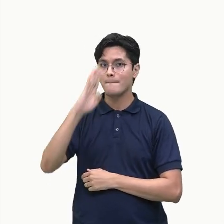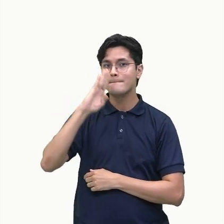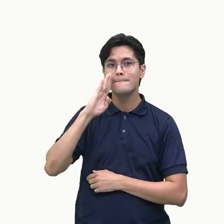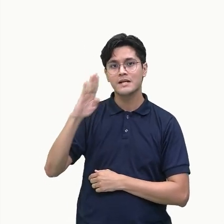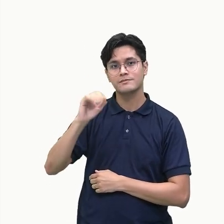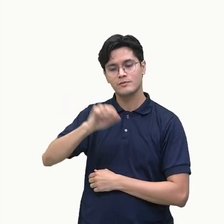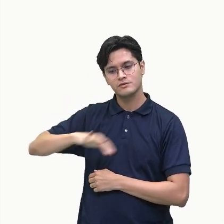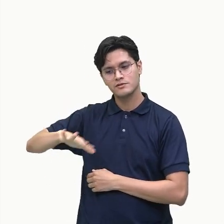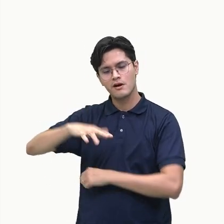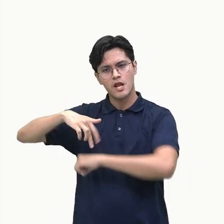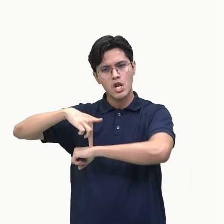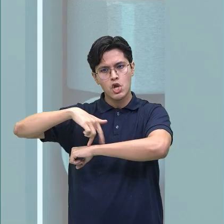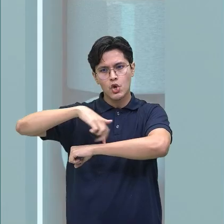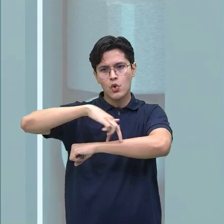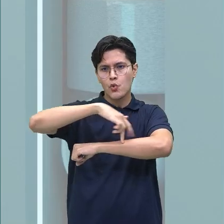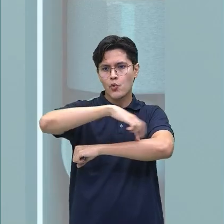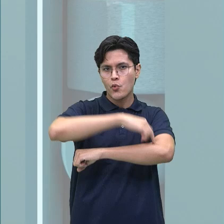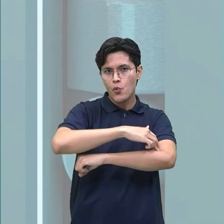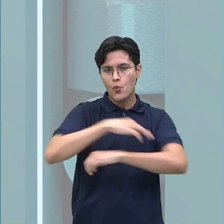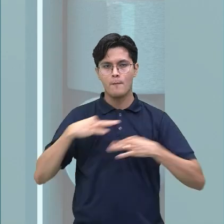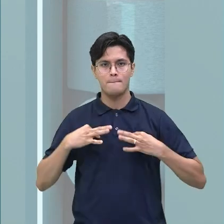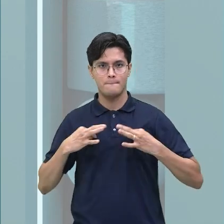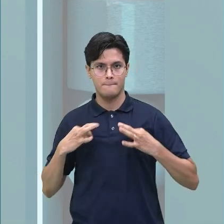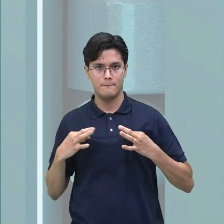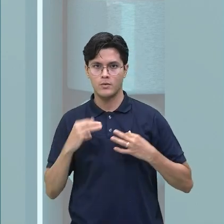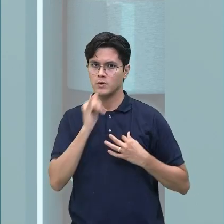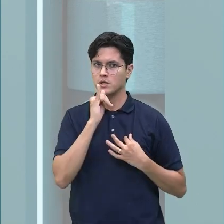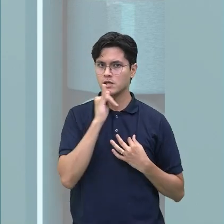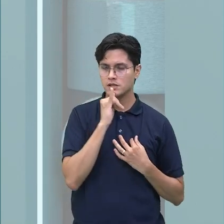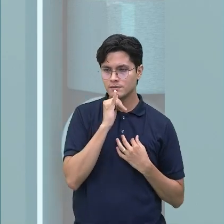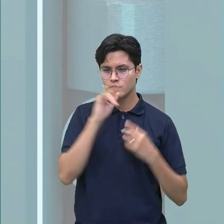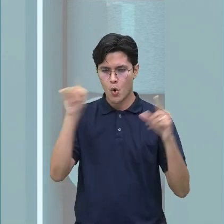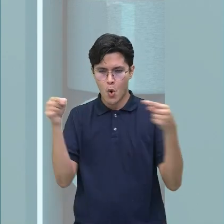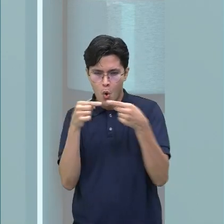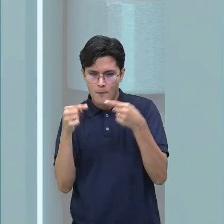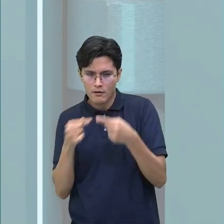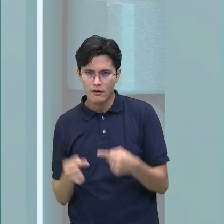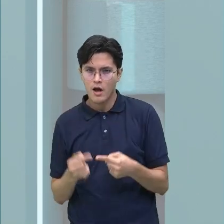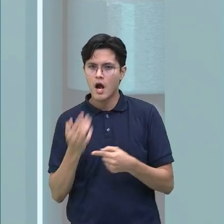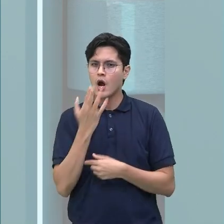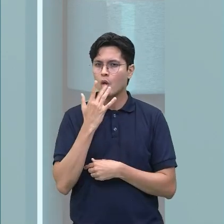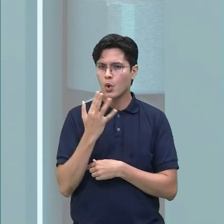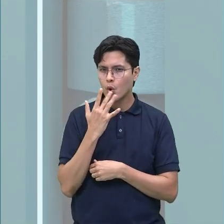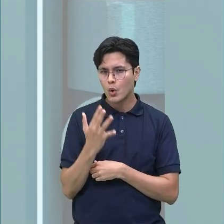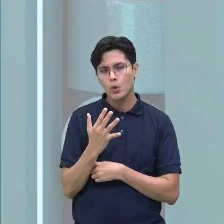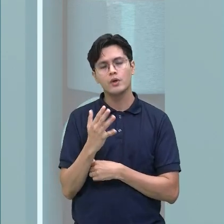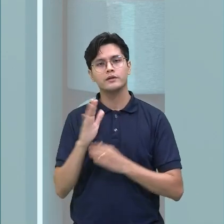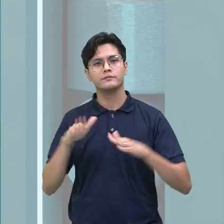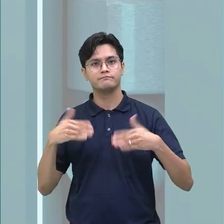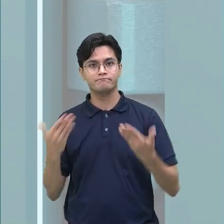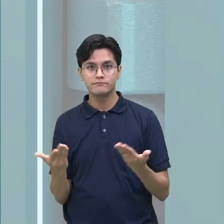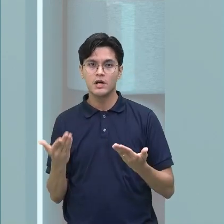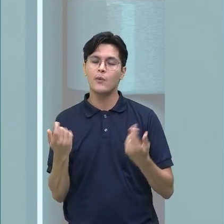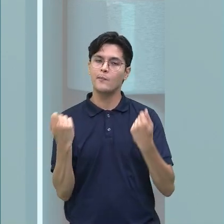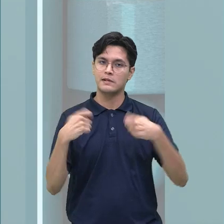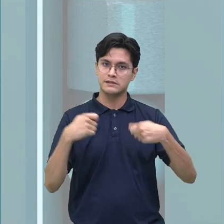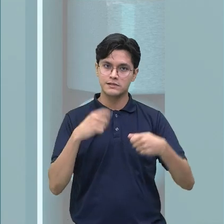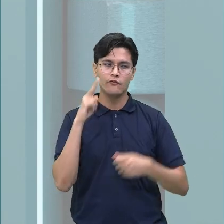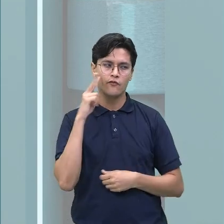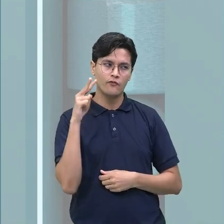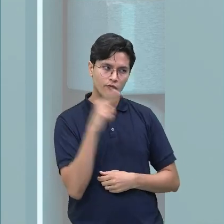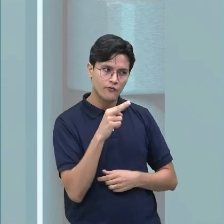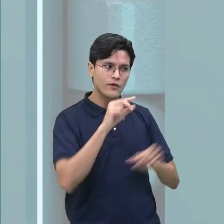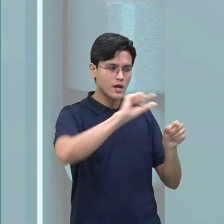dizem, nossa, será que essa cor combina, o amarelo combina com o vermelho? Aí você vai lá no círculo cromático e não é que